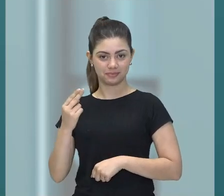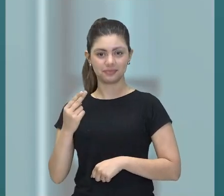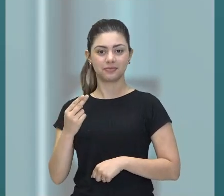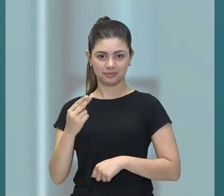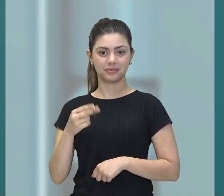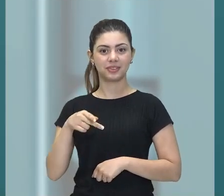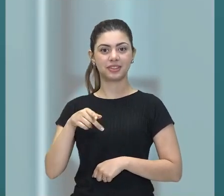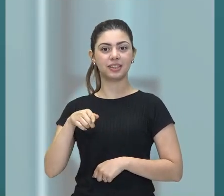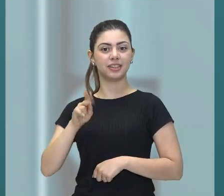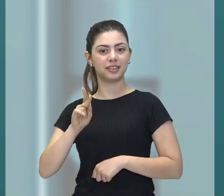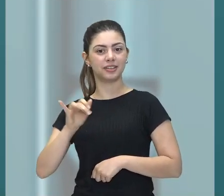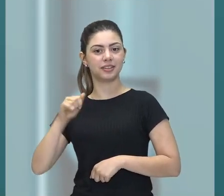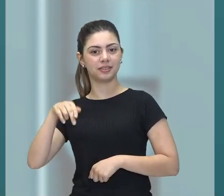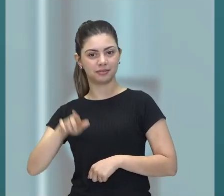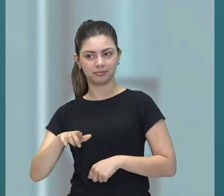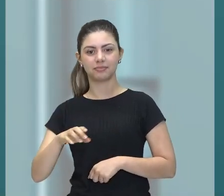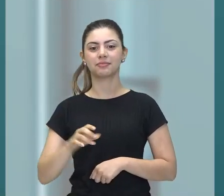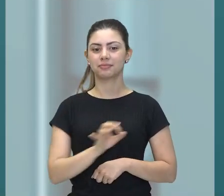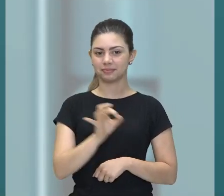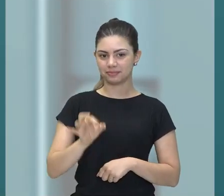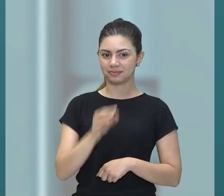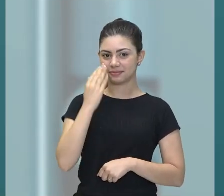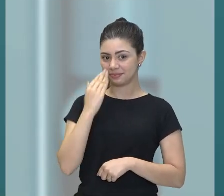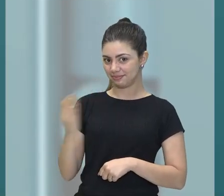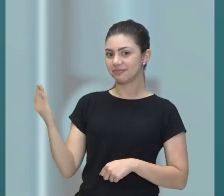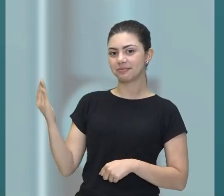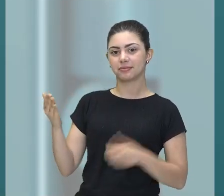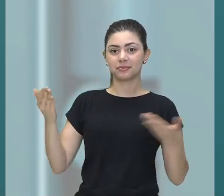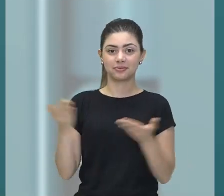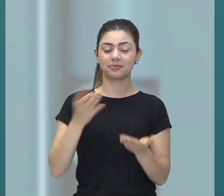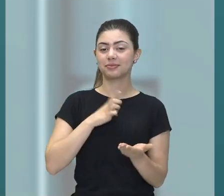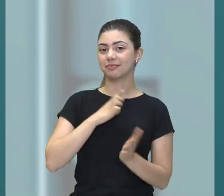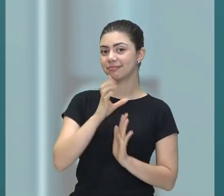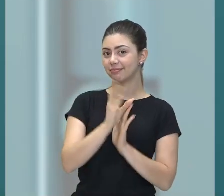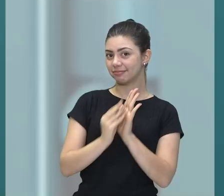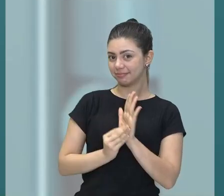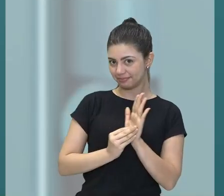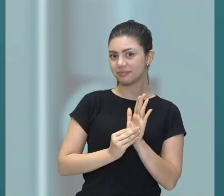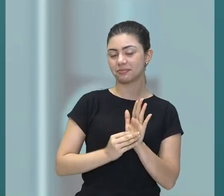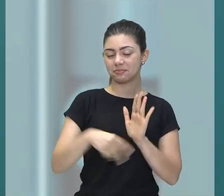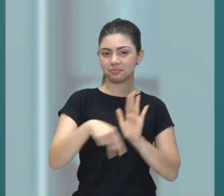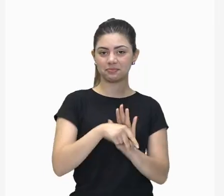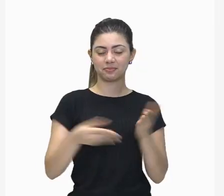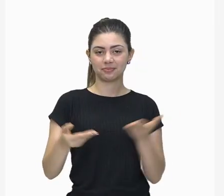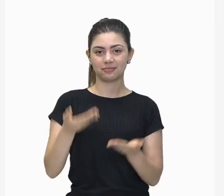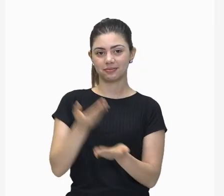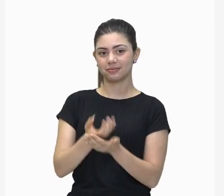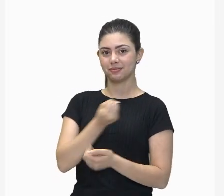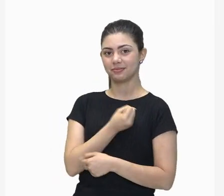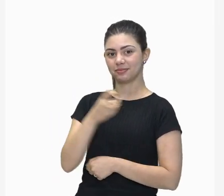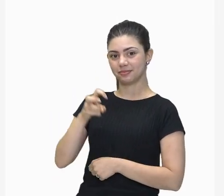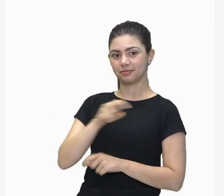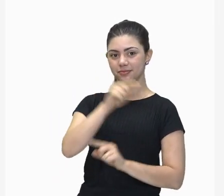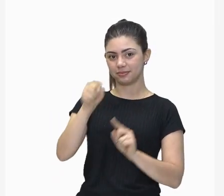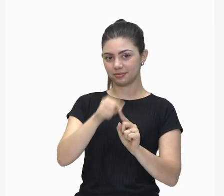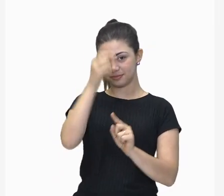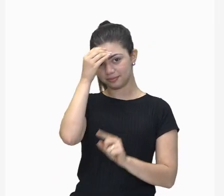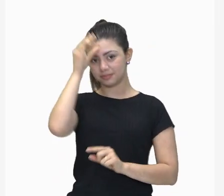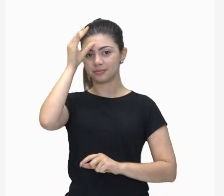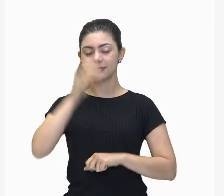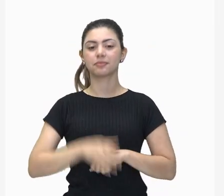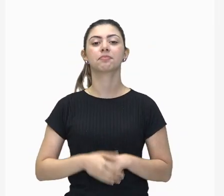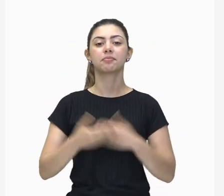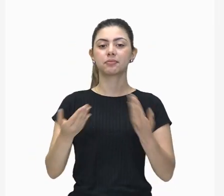prazer imenso trazer para vocês os nossos conteúdos da aula número 5, Objeto de Conhecimento,